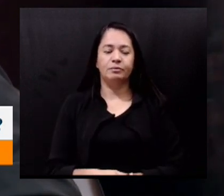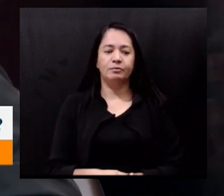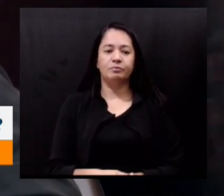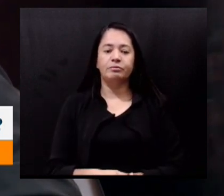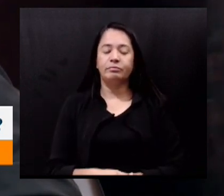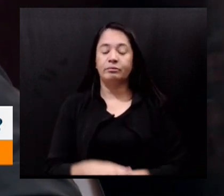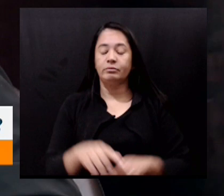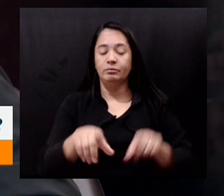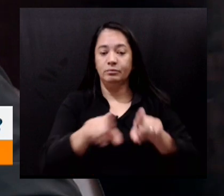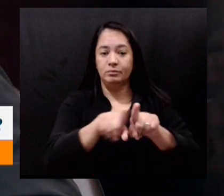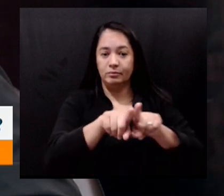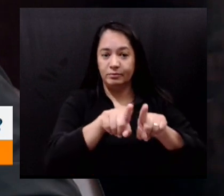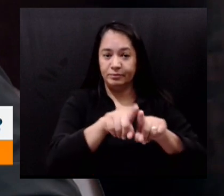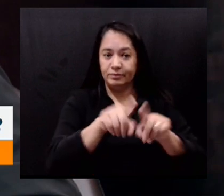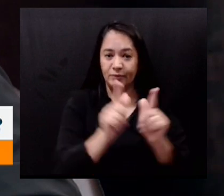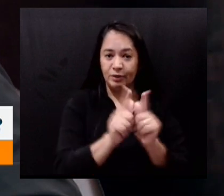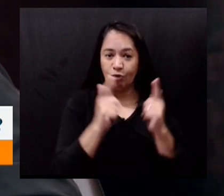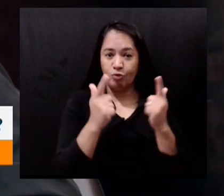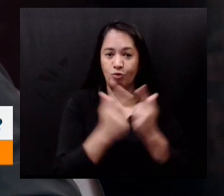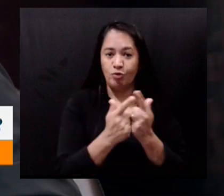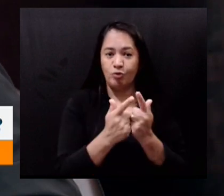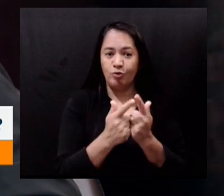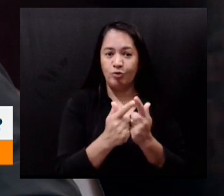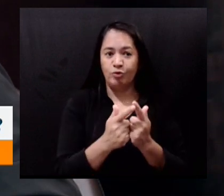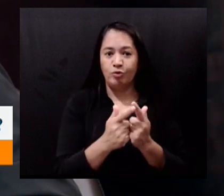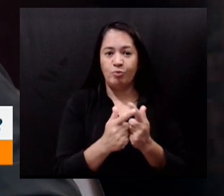essa sensação, né. Então,